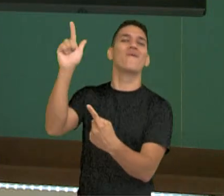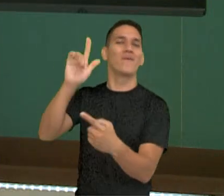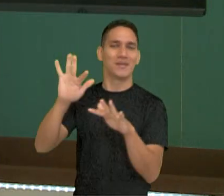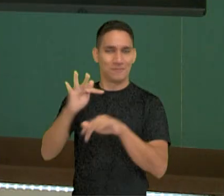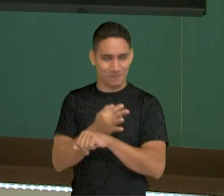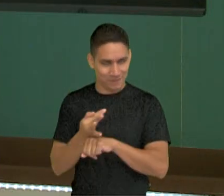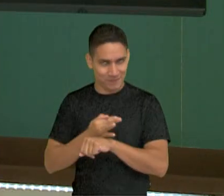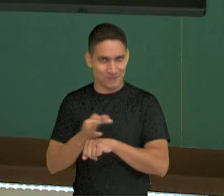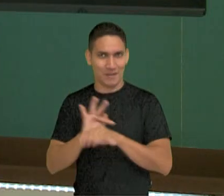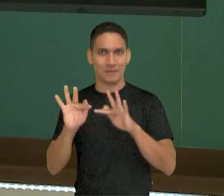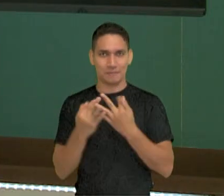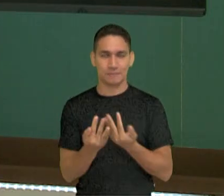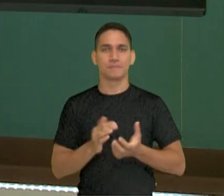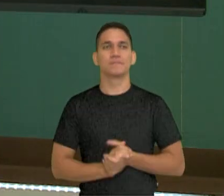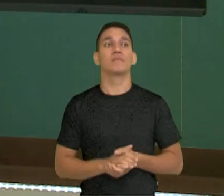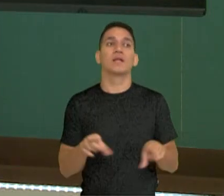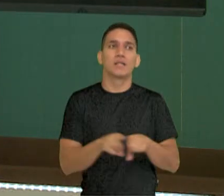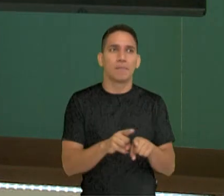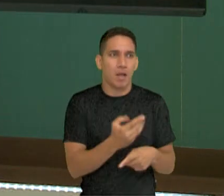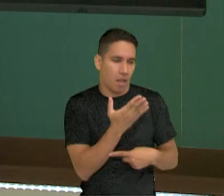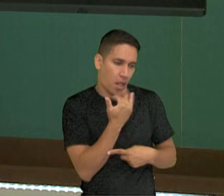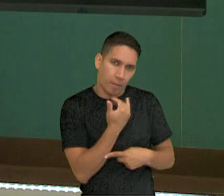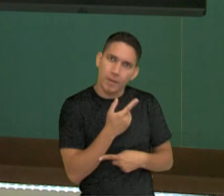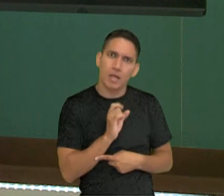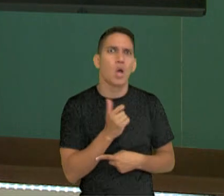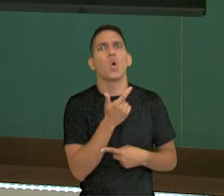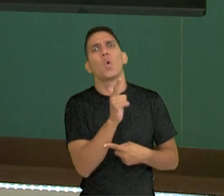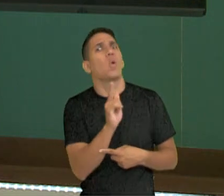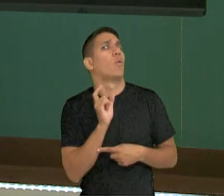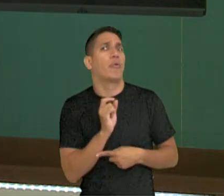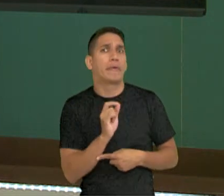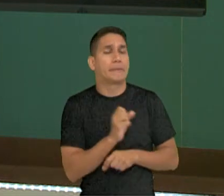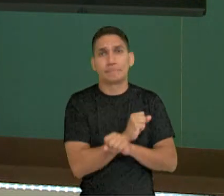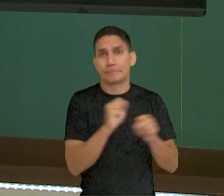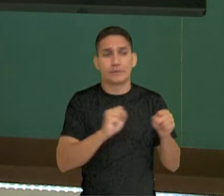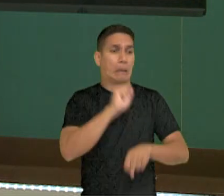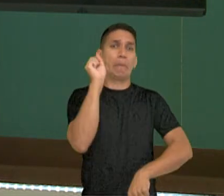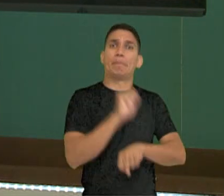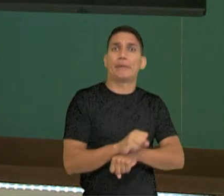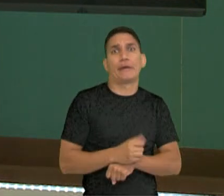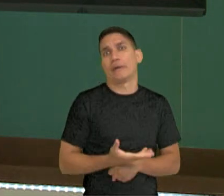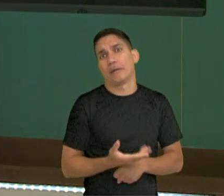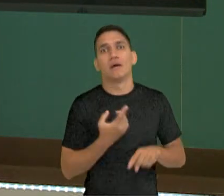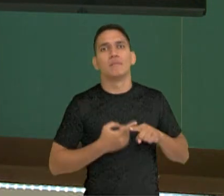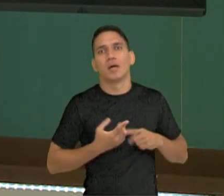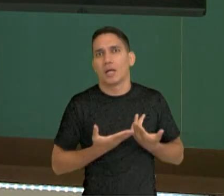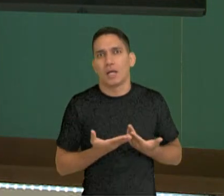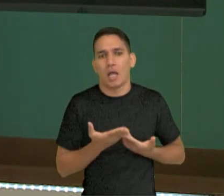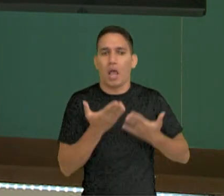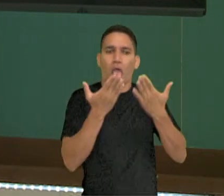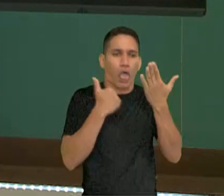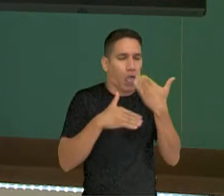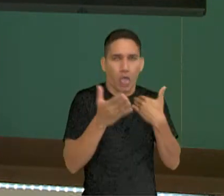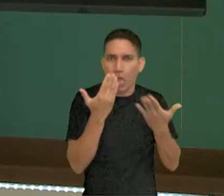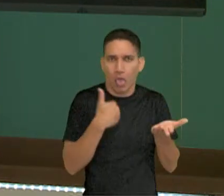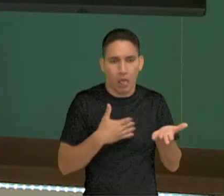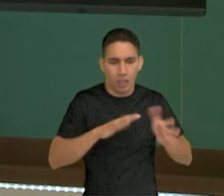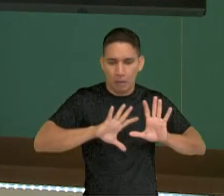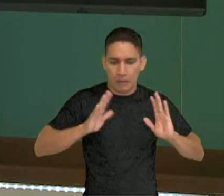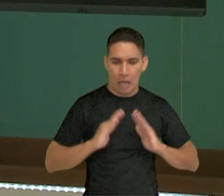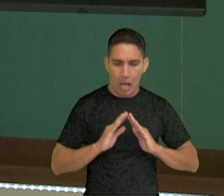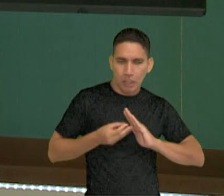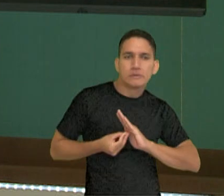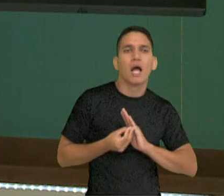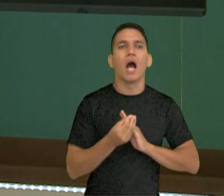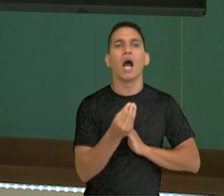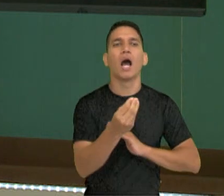família. E a alimentação, outro bem que ela não podia ali, por algum motivo ela não podia levar para casa, de casa, esse lanche,